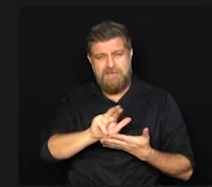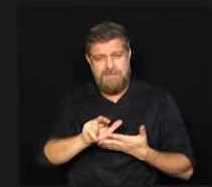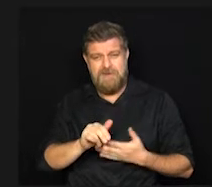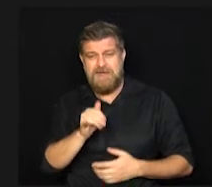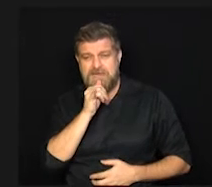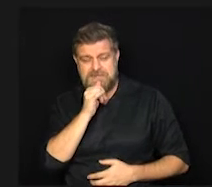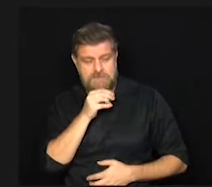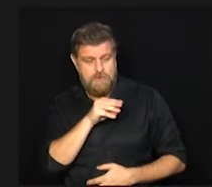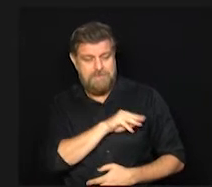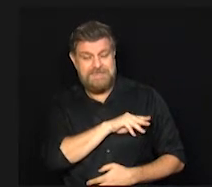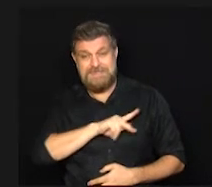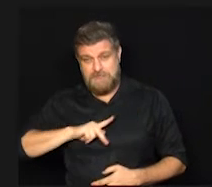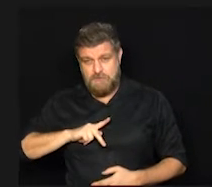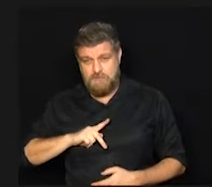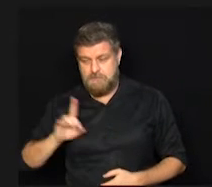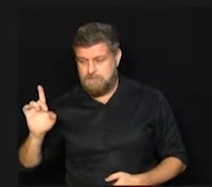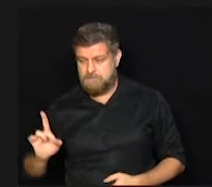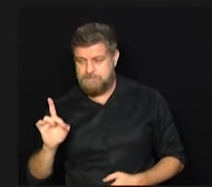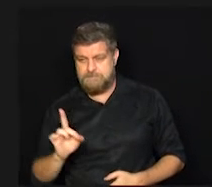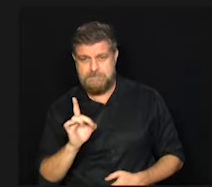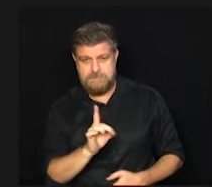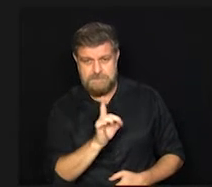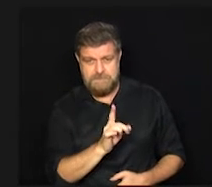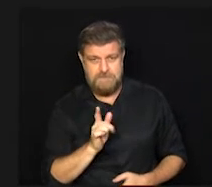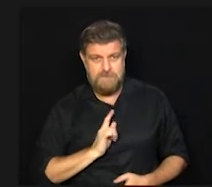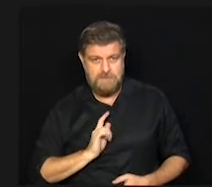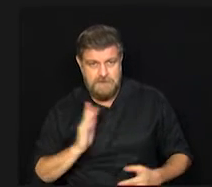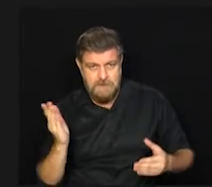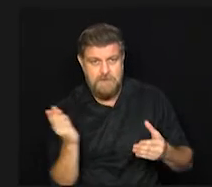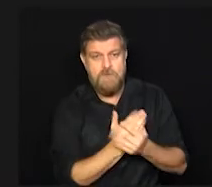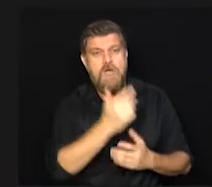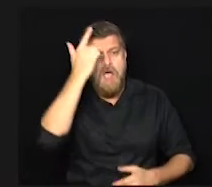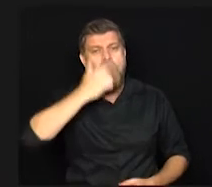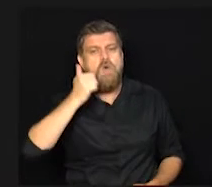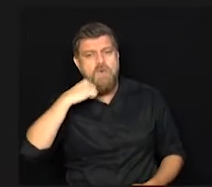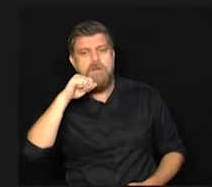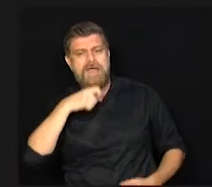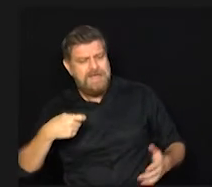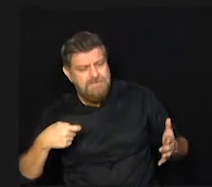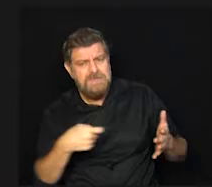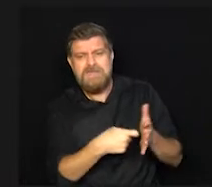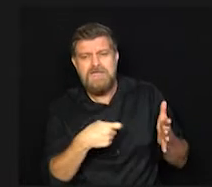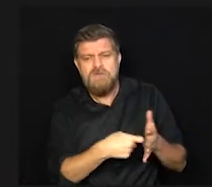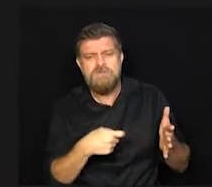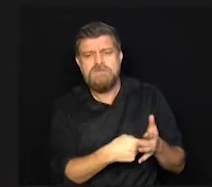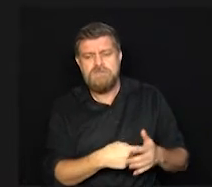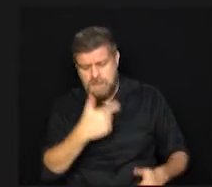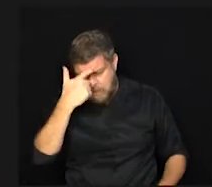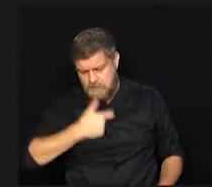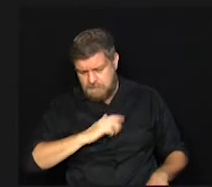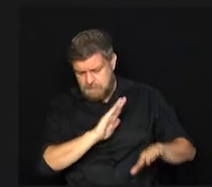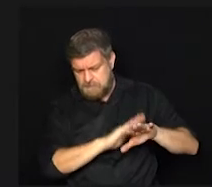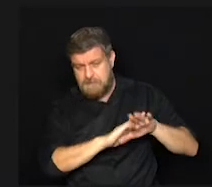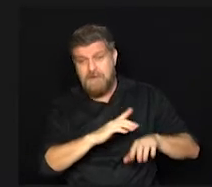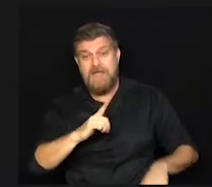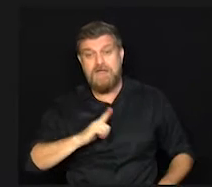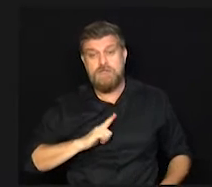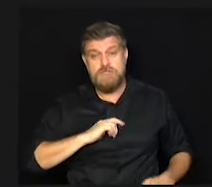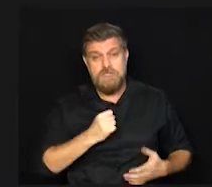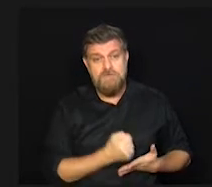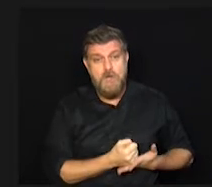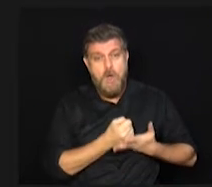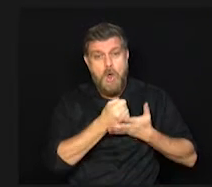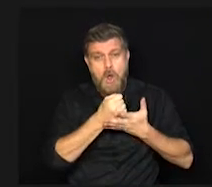Ministério Público, como na ação dos adaptados, eu fui a mãe que fui lá e fiz a denúncia. Naquela ocasião, contei com o apoio